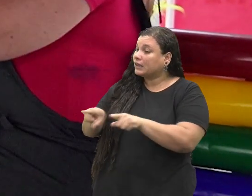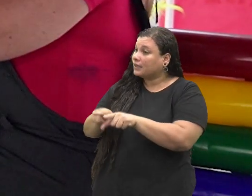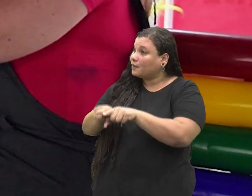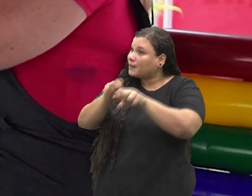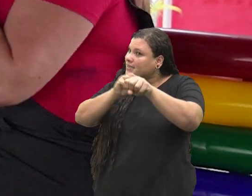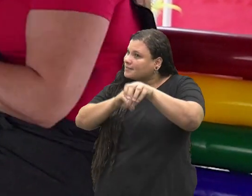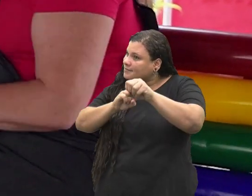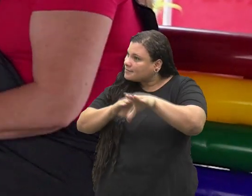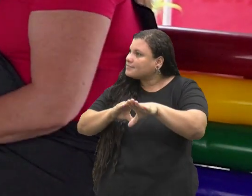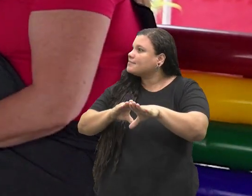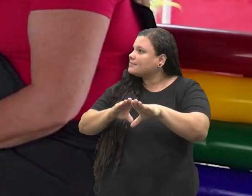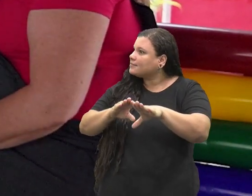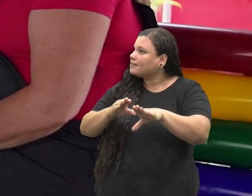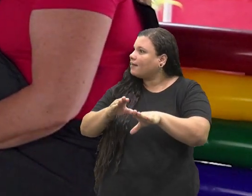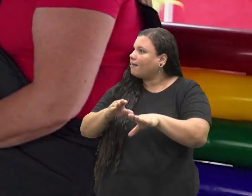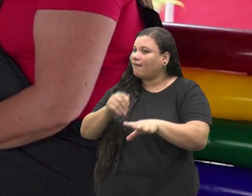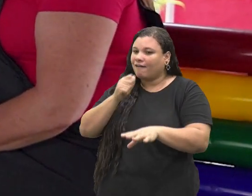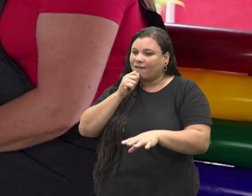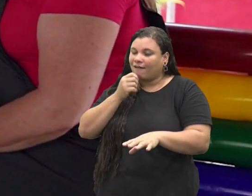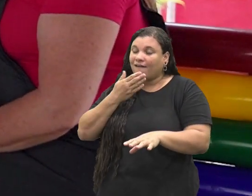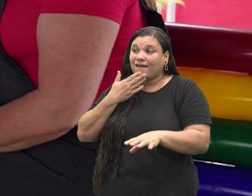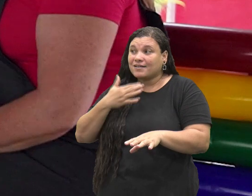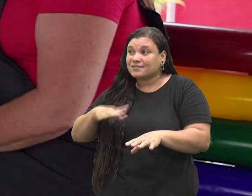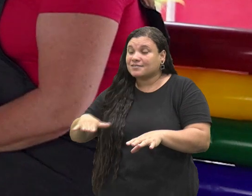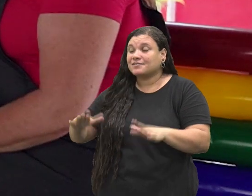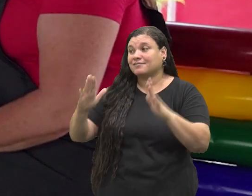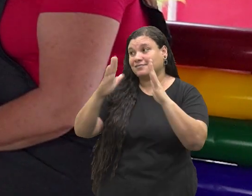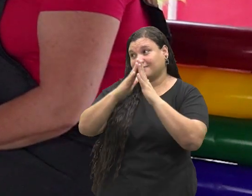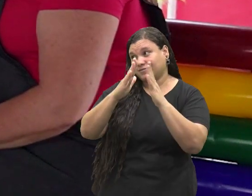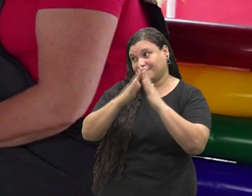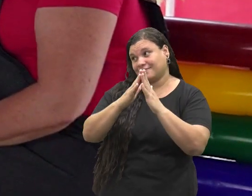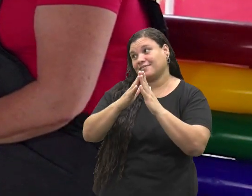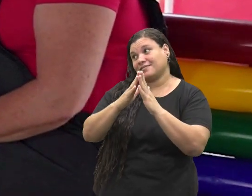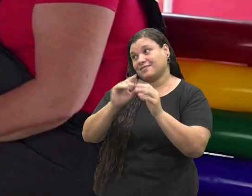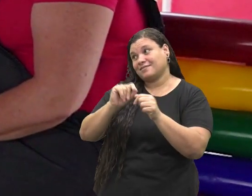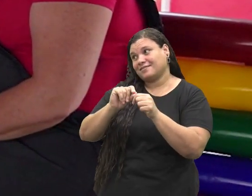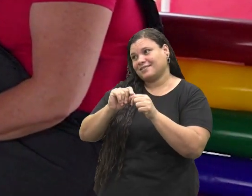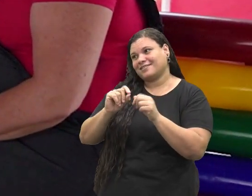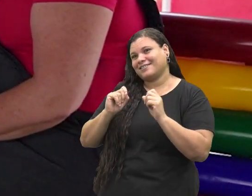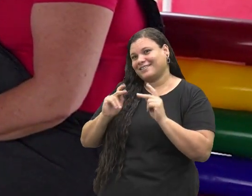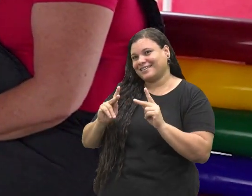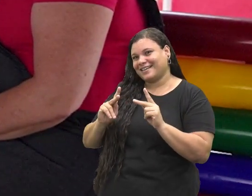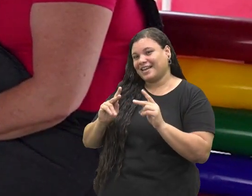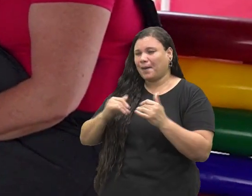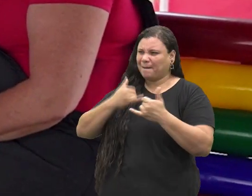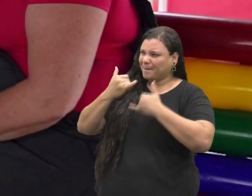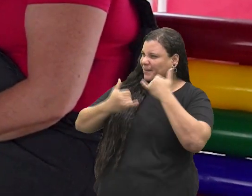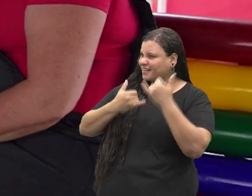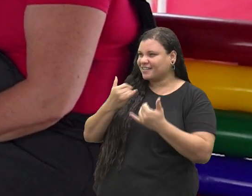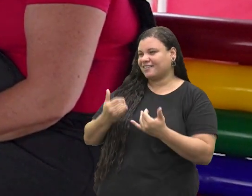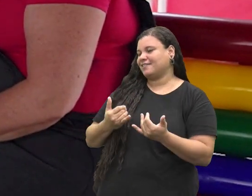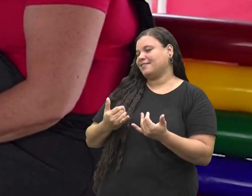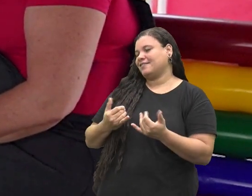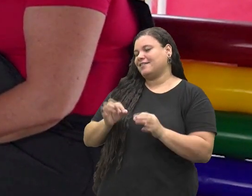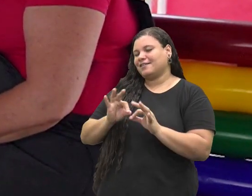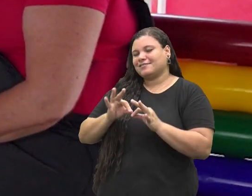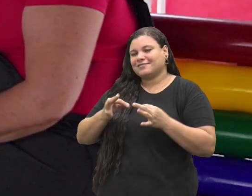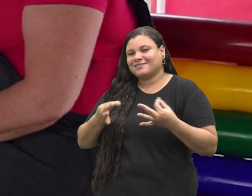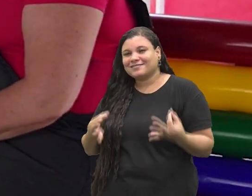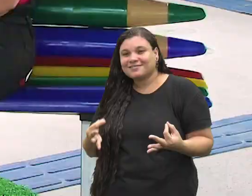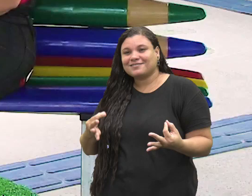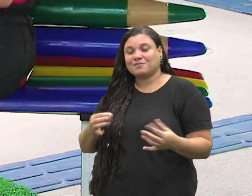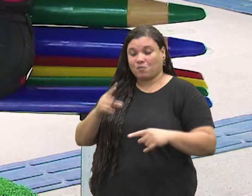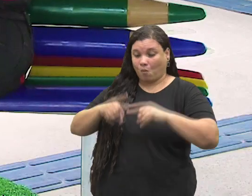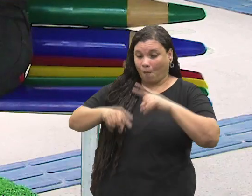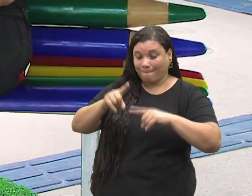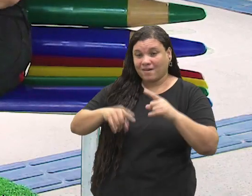em casa? E quer mais? Saber mais? Brincadeiras simples, materiais fáceis, que todo mundo tem em